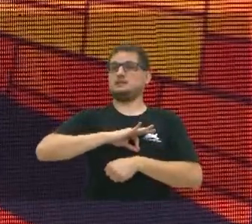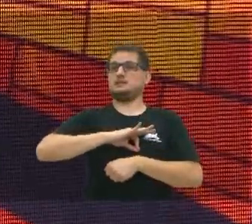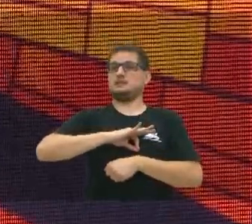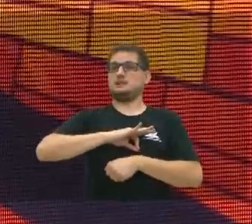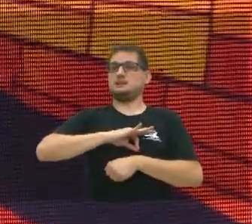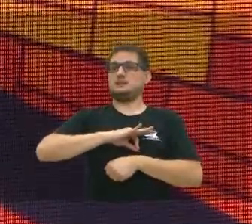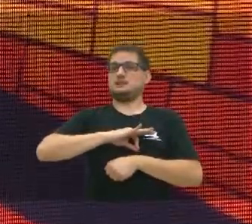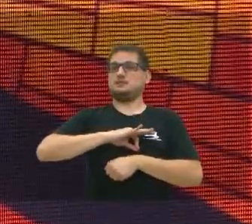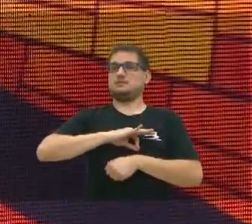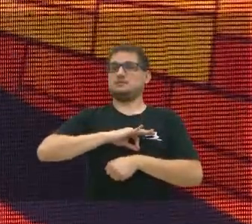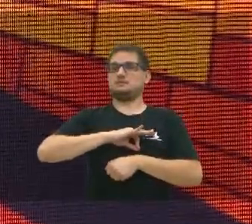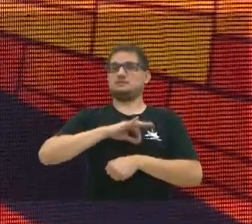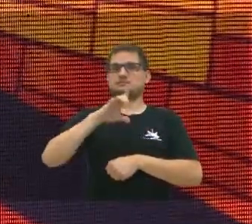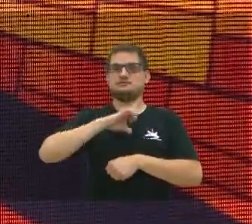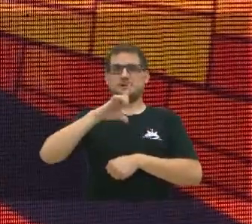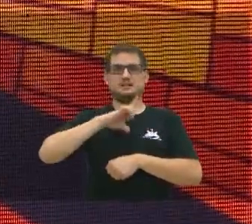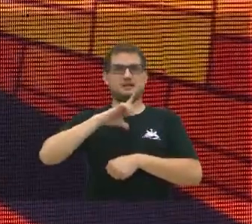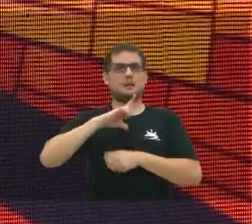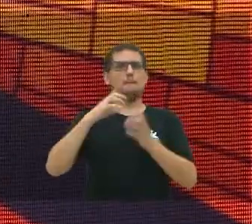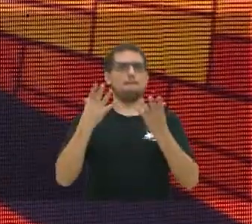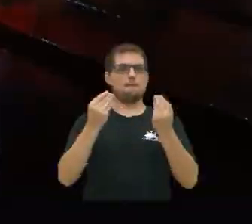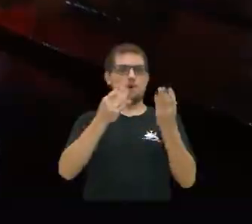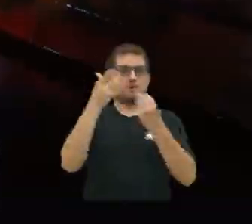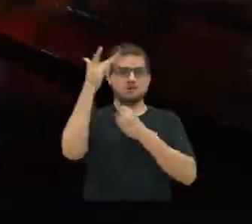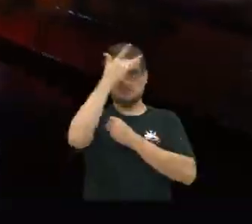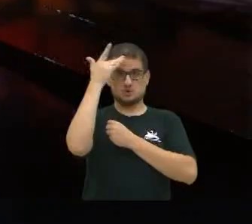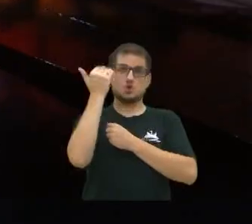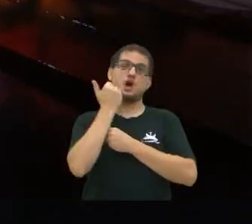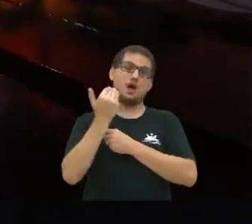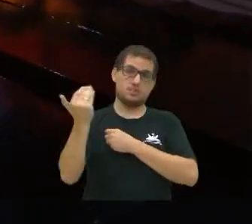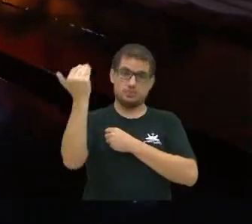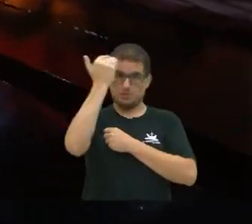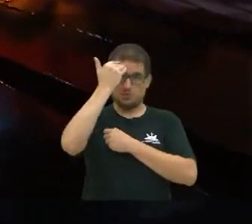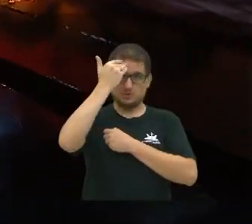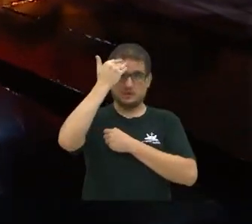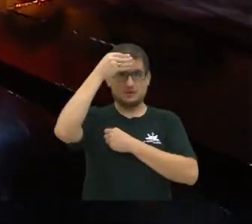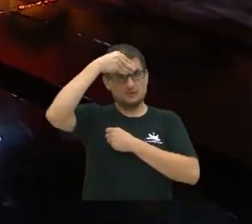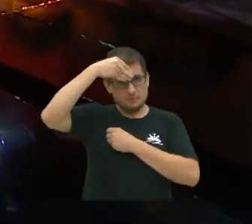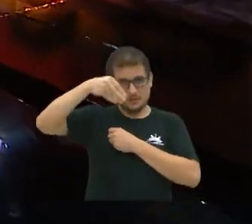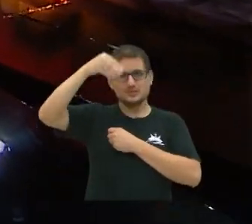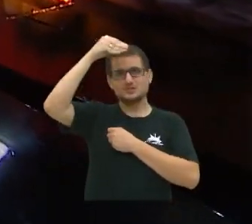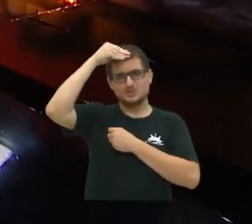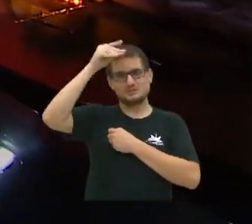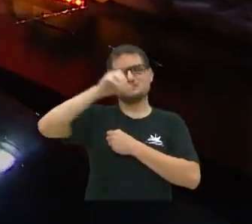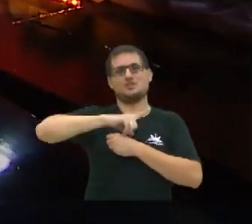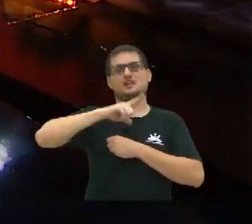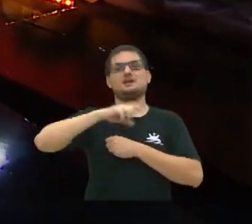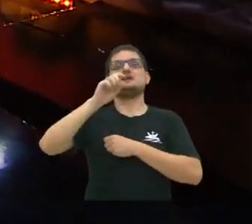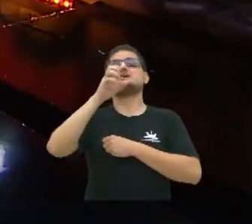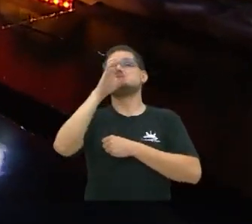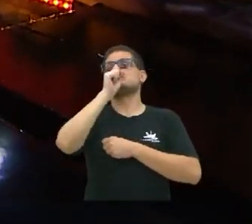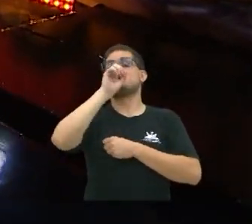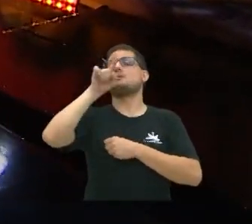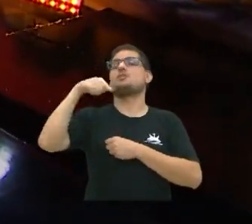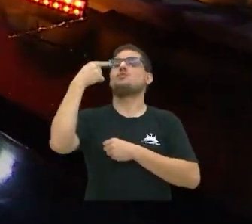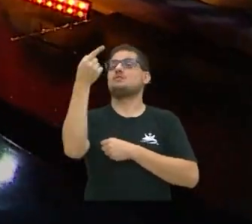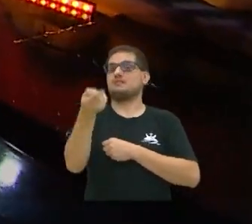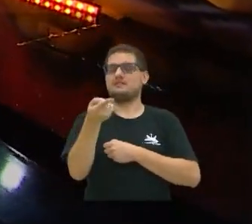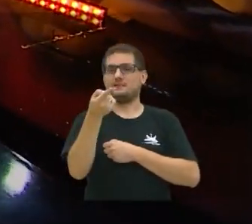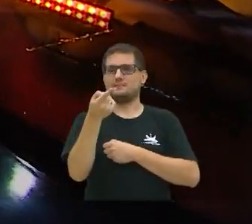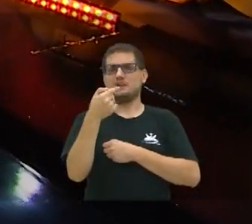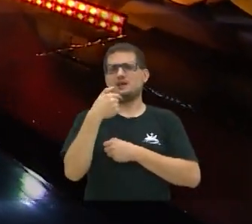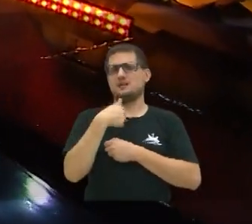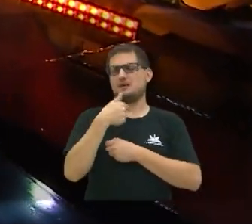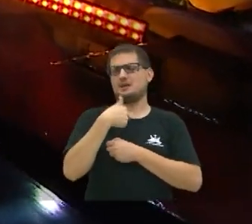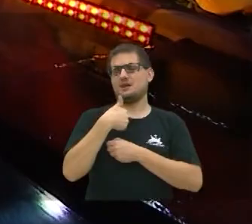o batismo para muitos adultos, porque é a noite do batismo. Então, eu dizia que batismo é